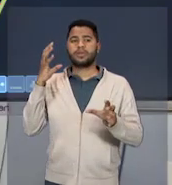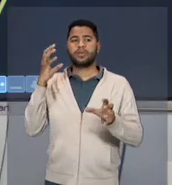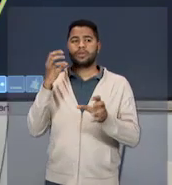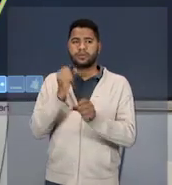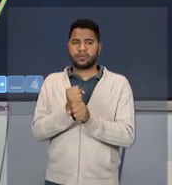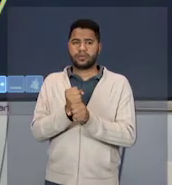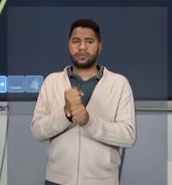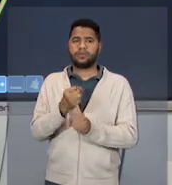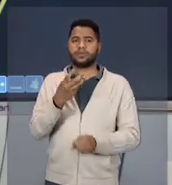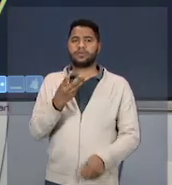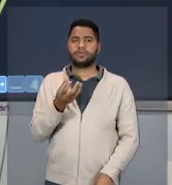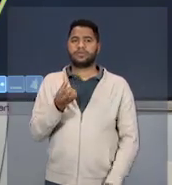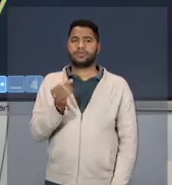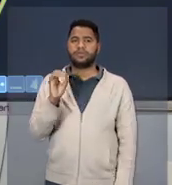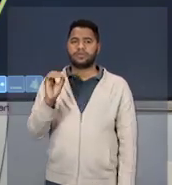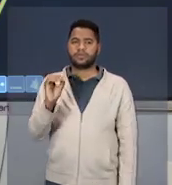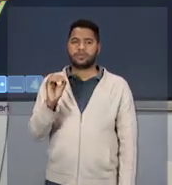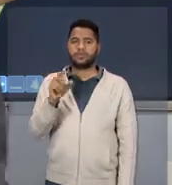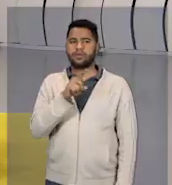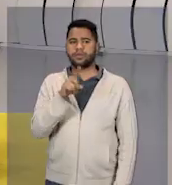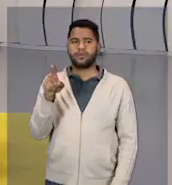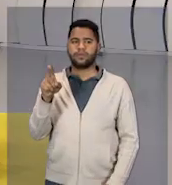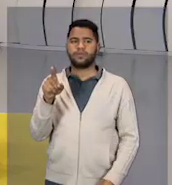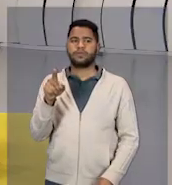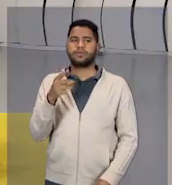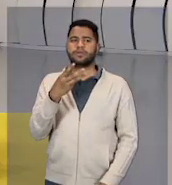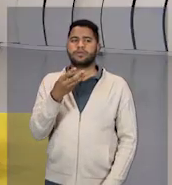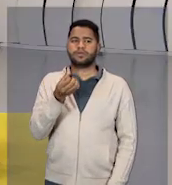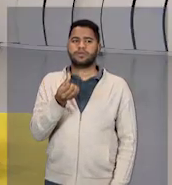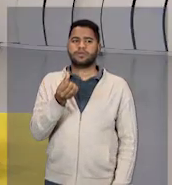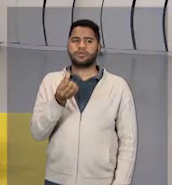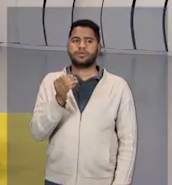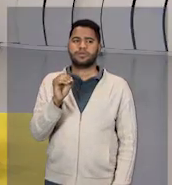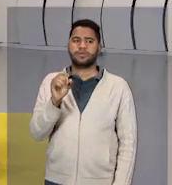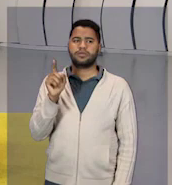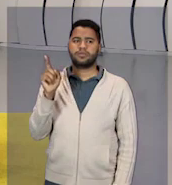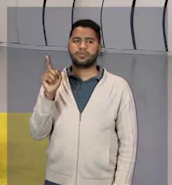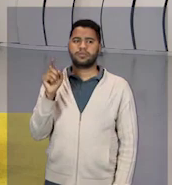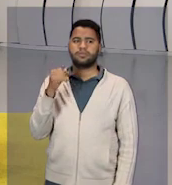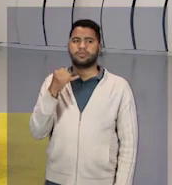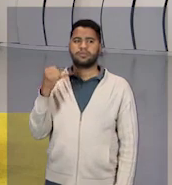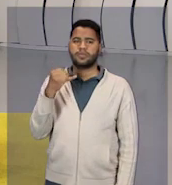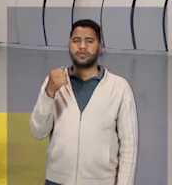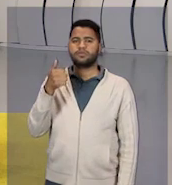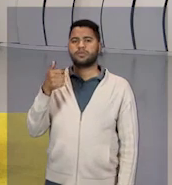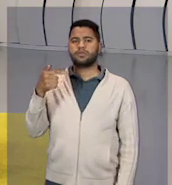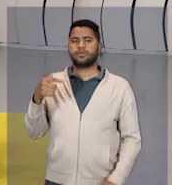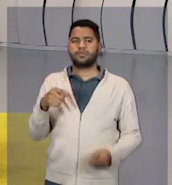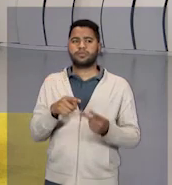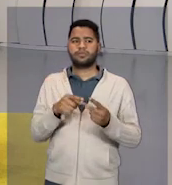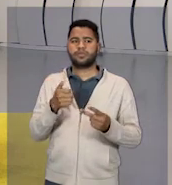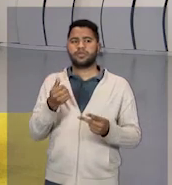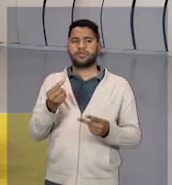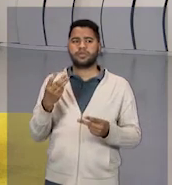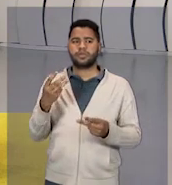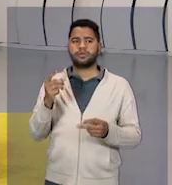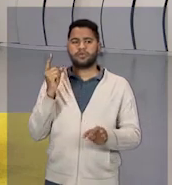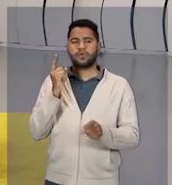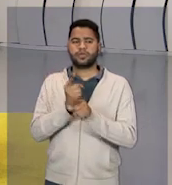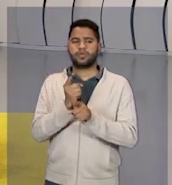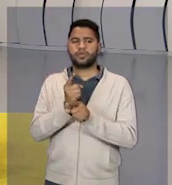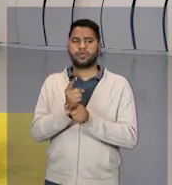é 360. Então, você vai tirar 360 menos 117, menos 63, você vai